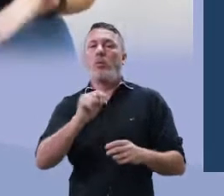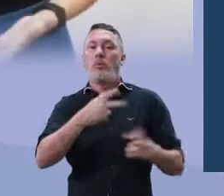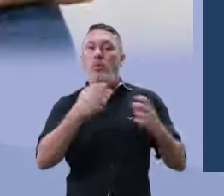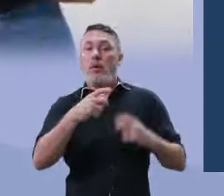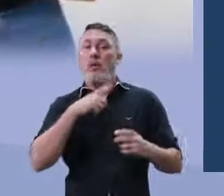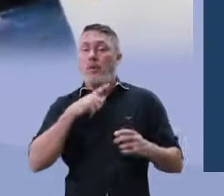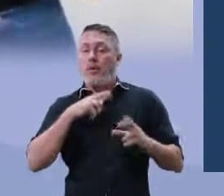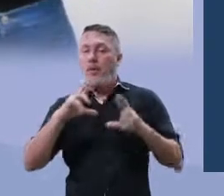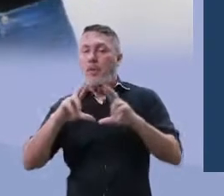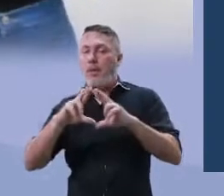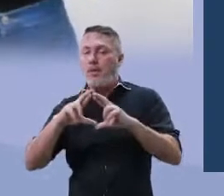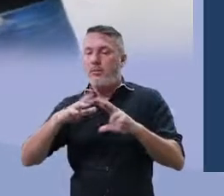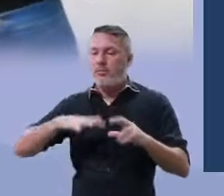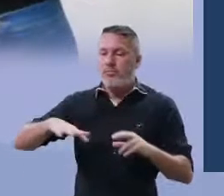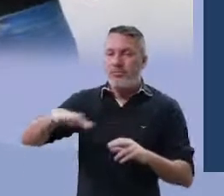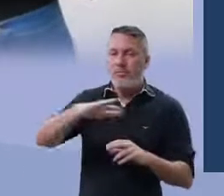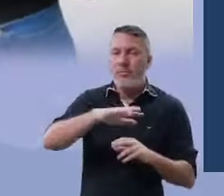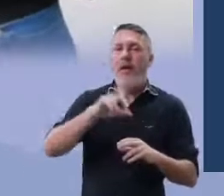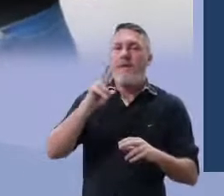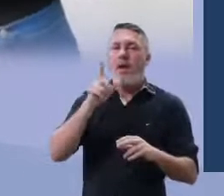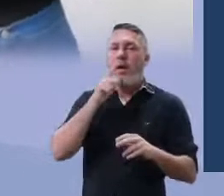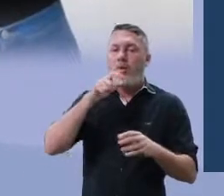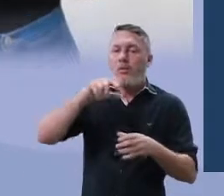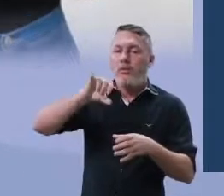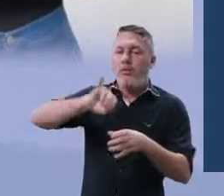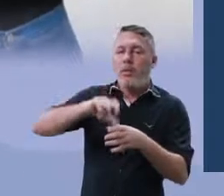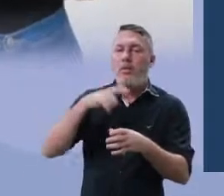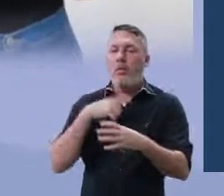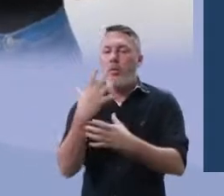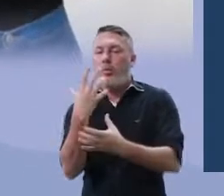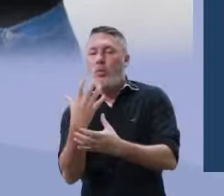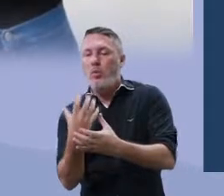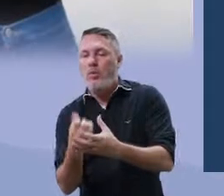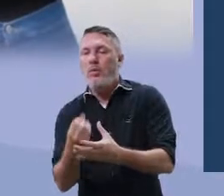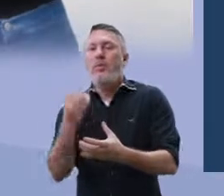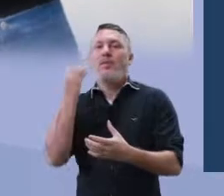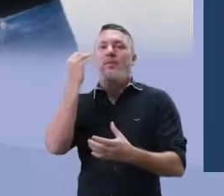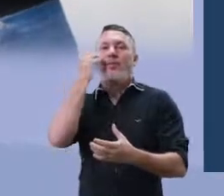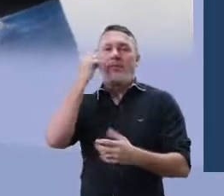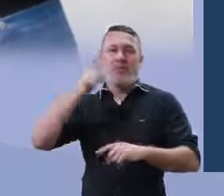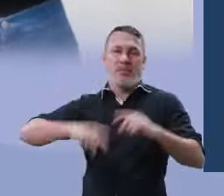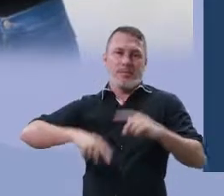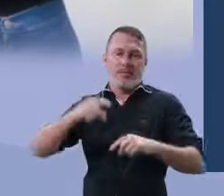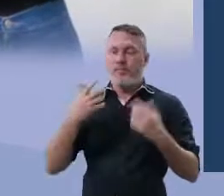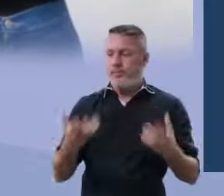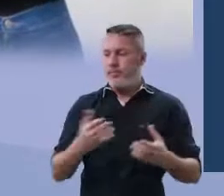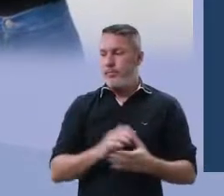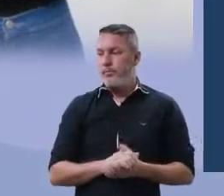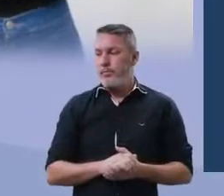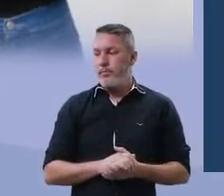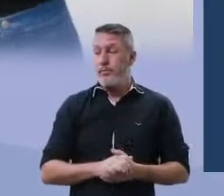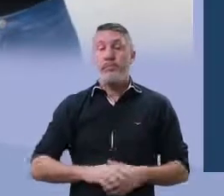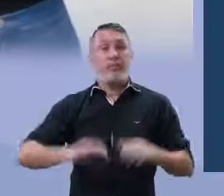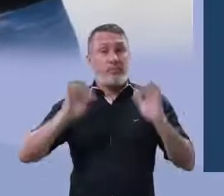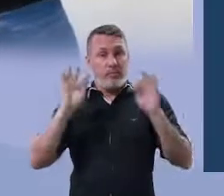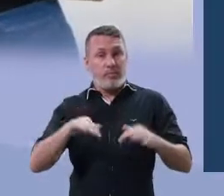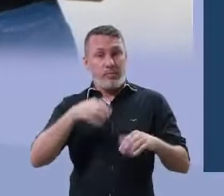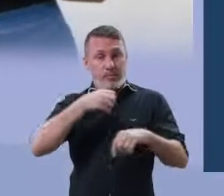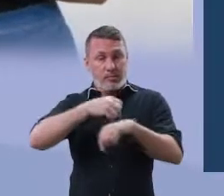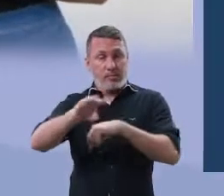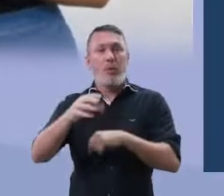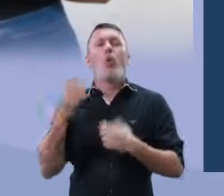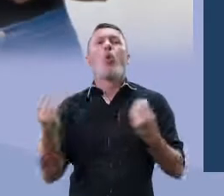ser obtido através das bactérias anaeróbicas que estão presentes ali, tentando decompor, então, a matéria orgânica. E para a